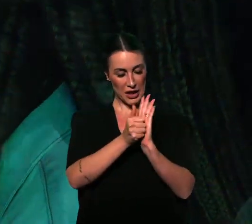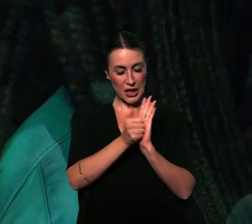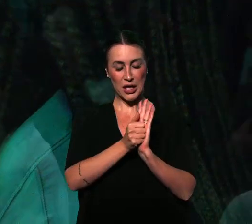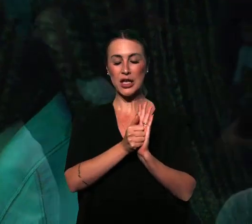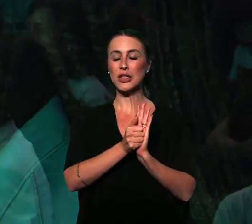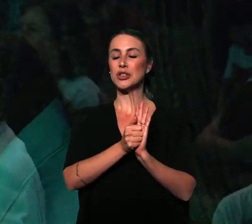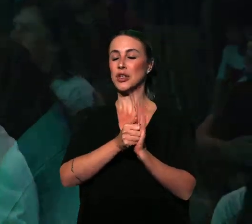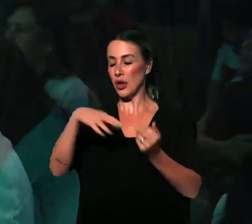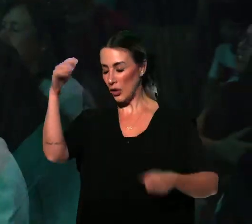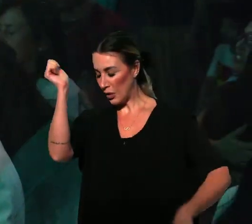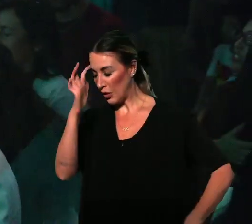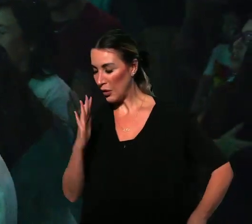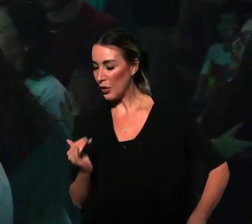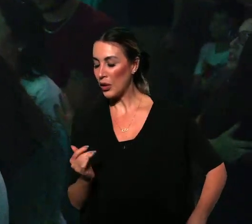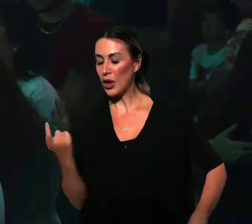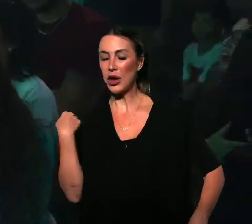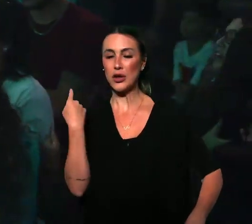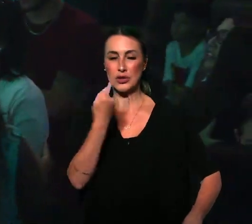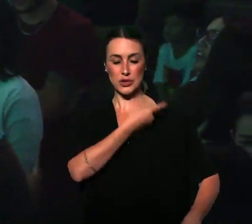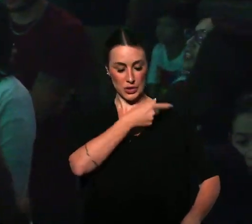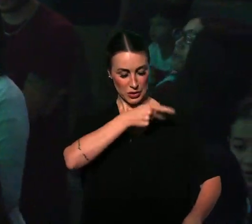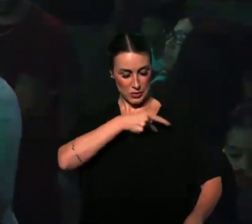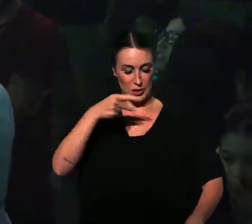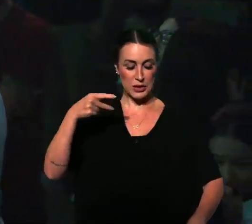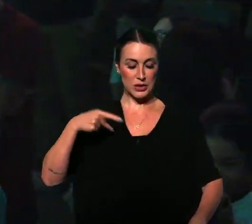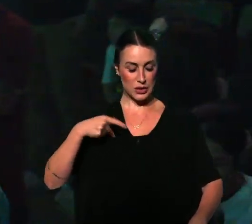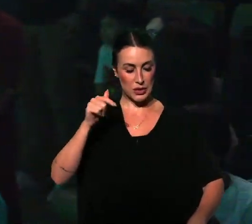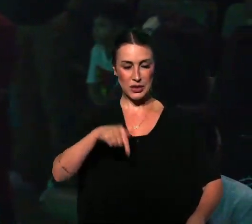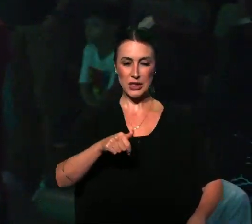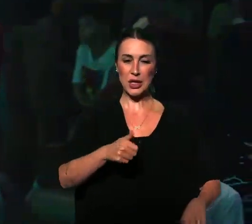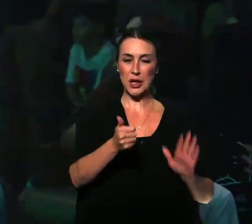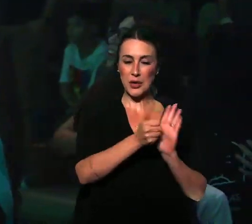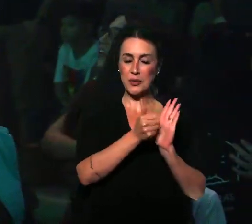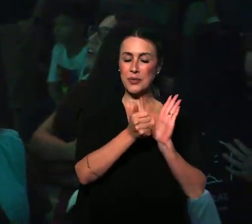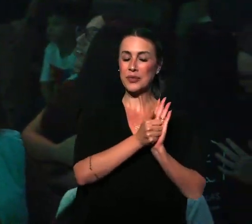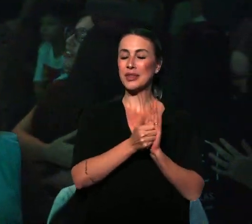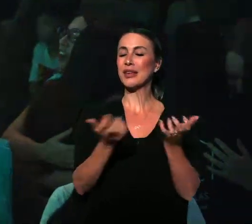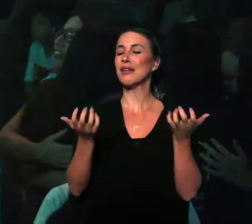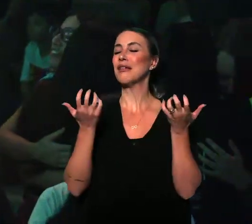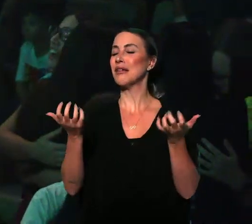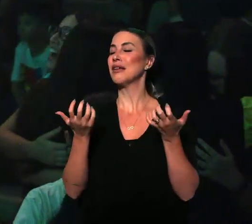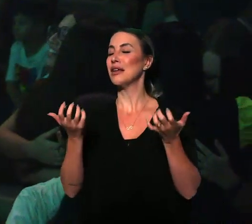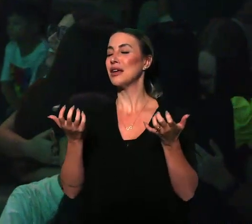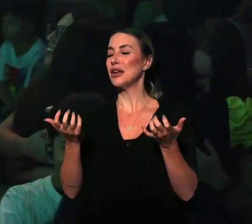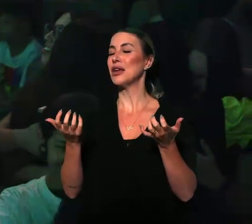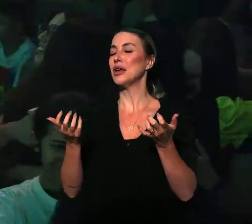pastores aqui nesse lugar, Pai. Queremos orar e interceder por eles, Deus. Queremos nos